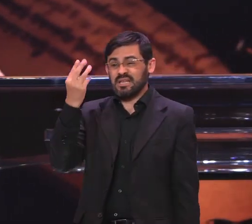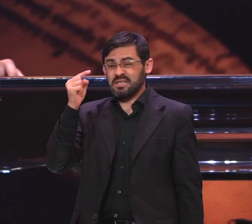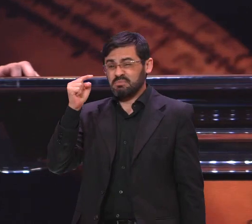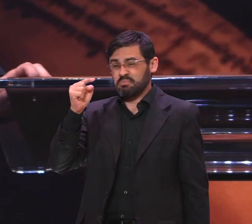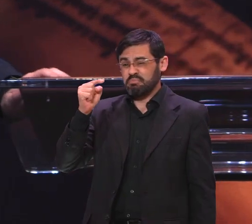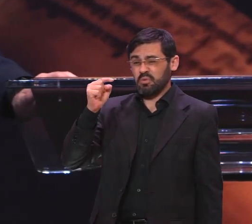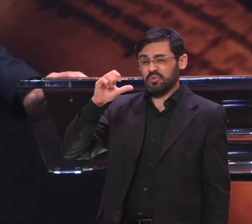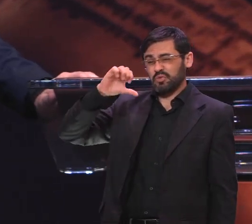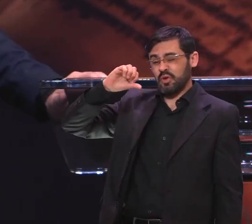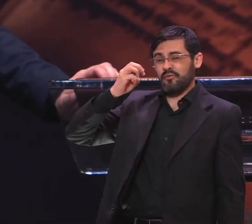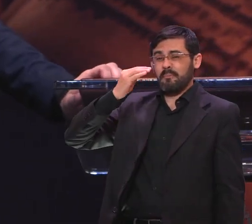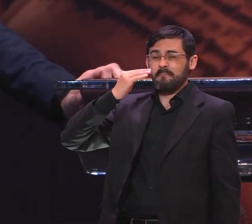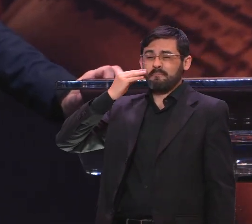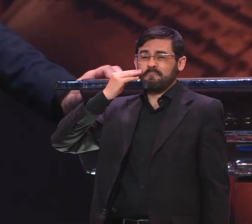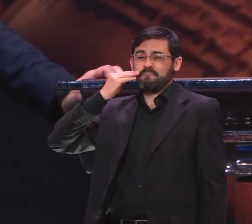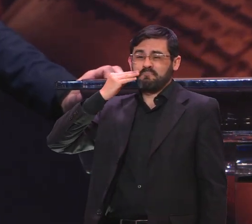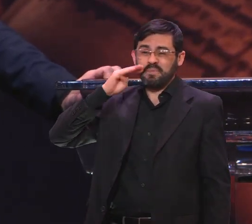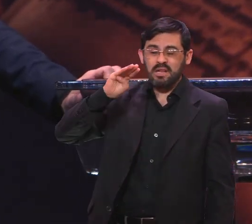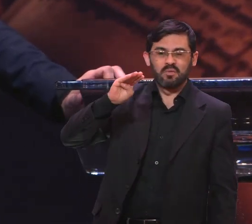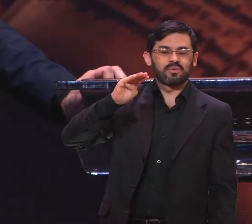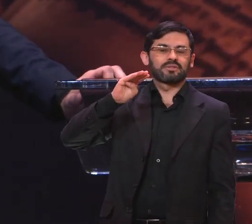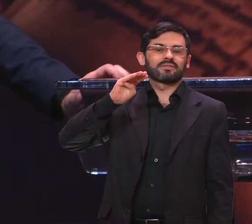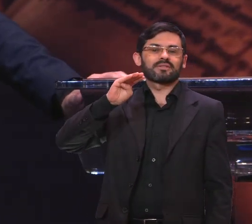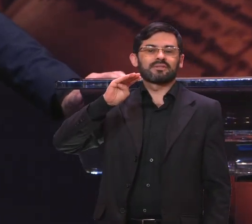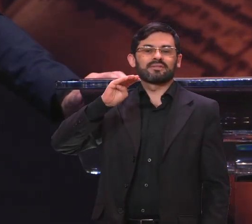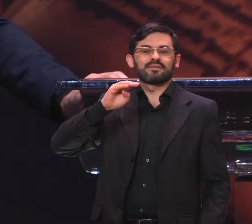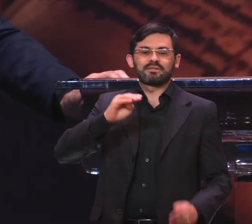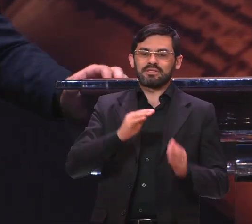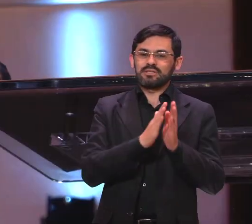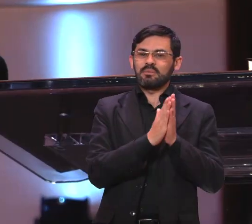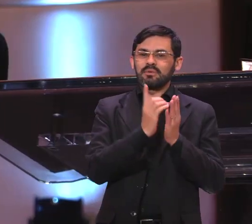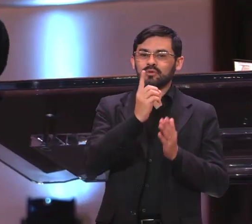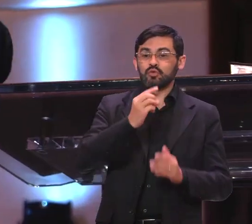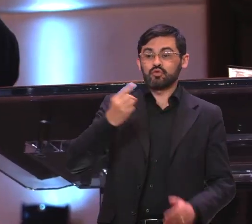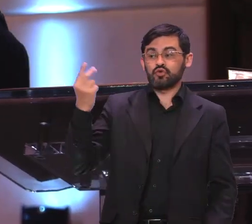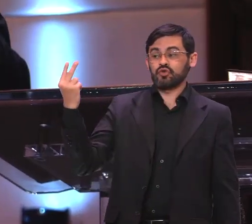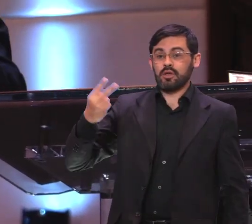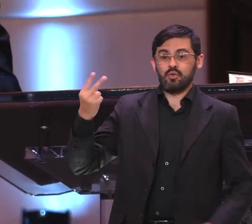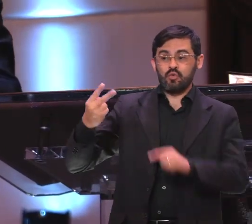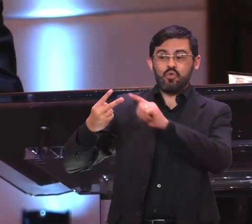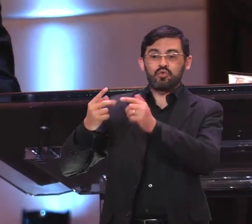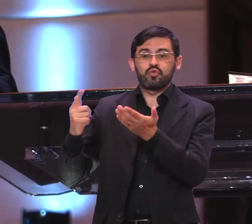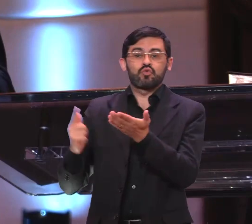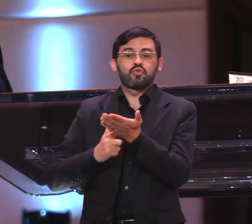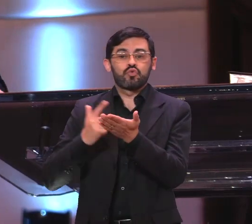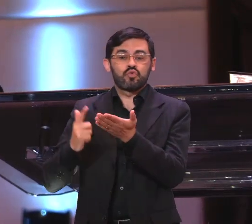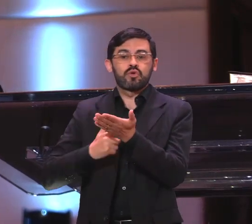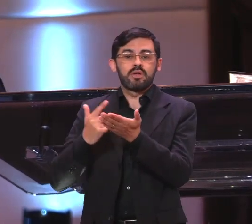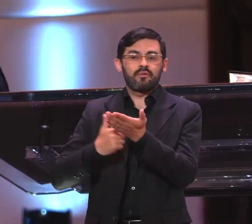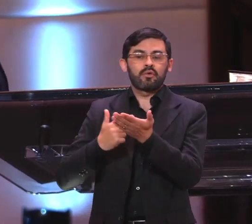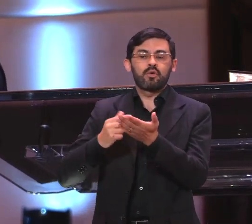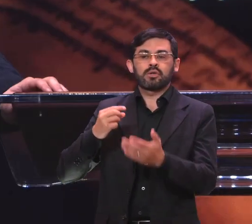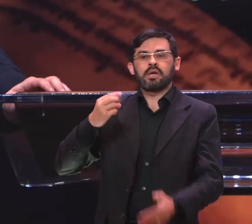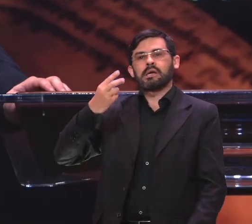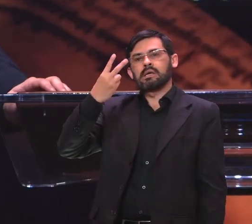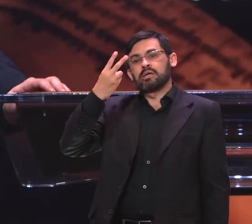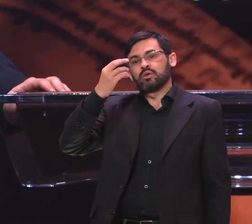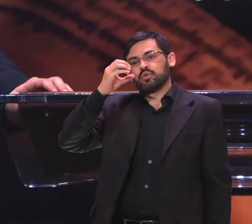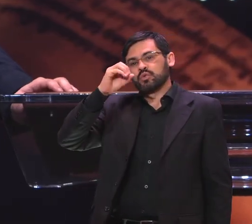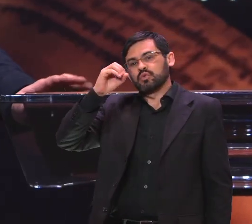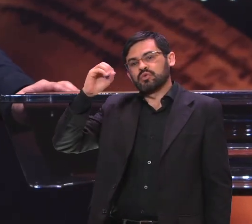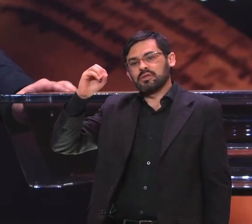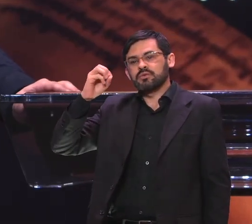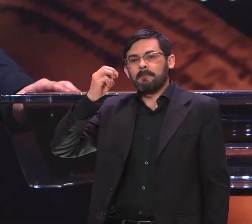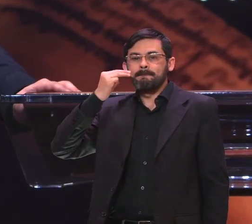3,9 bilhões de exemplares. O segundo livro mais vendido é O Conto de Duas Cidades, com 200 milhões